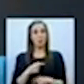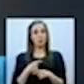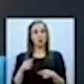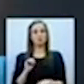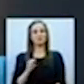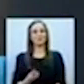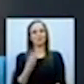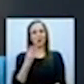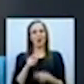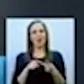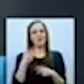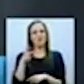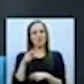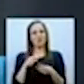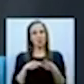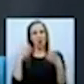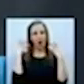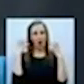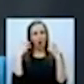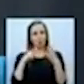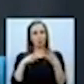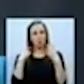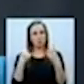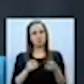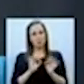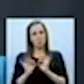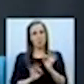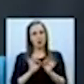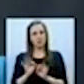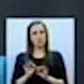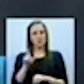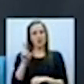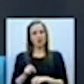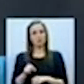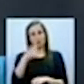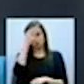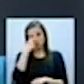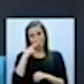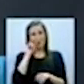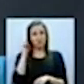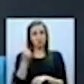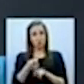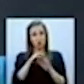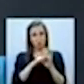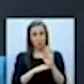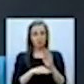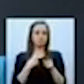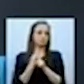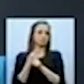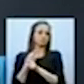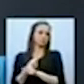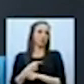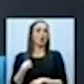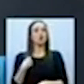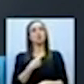software, há vídeo, há áudio, há pós-produção, há storyboard, há revisores. Por isso, normalmente, nós no